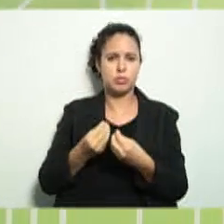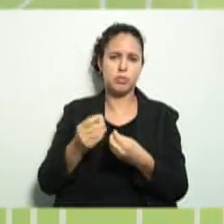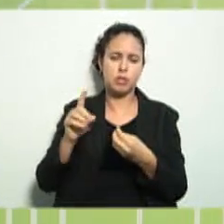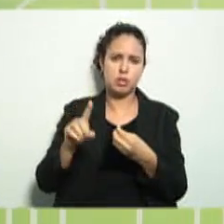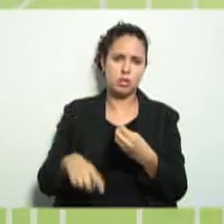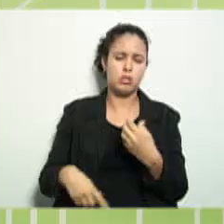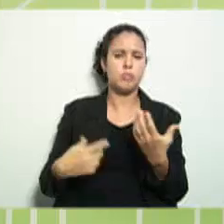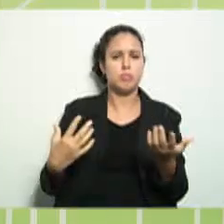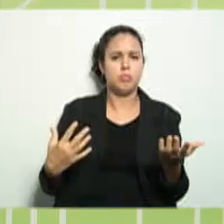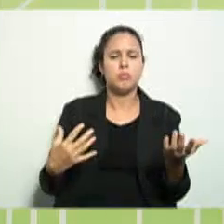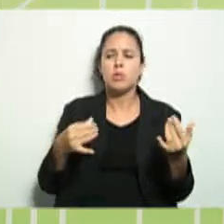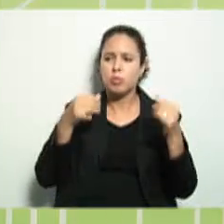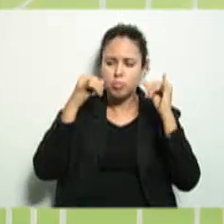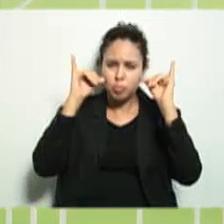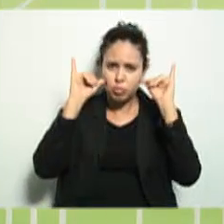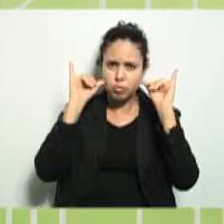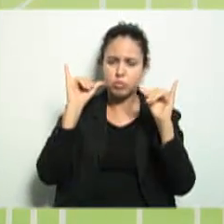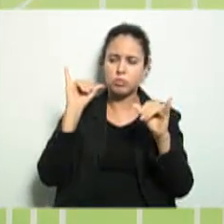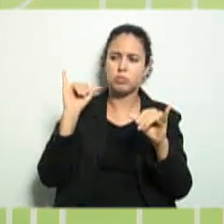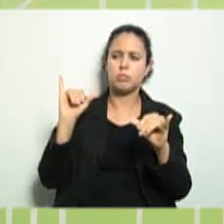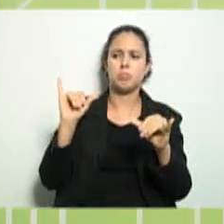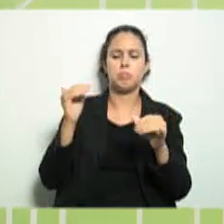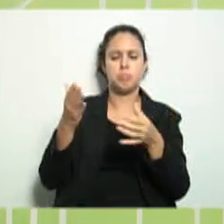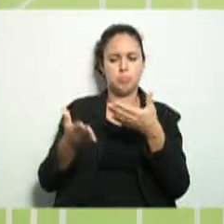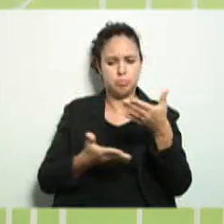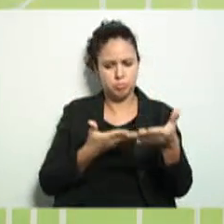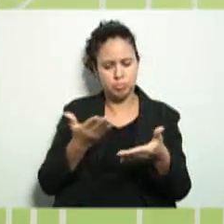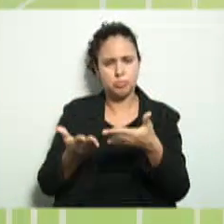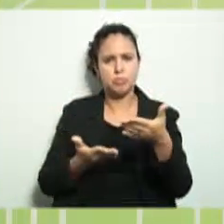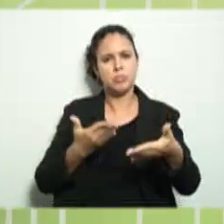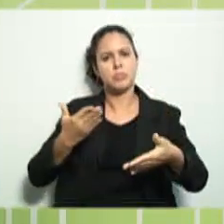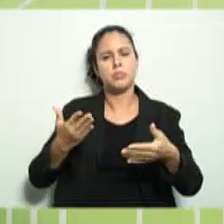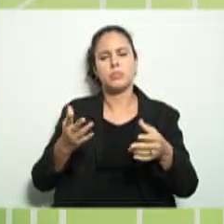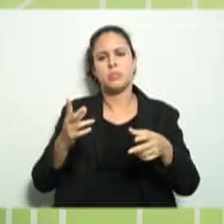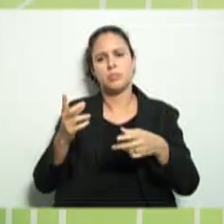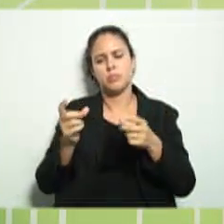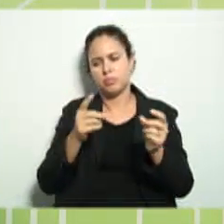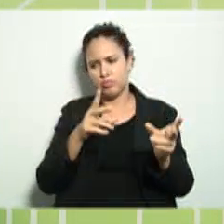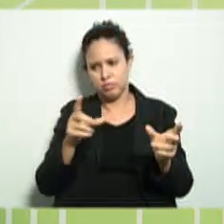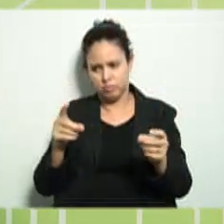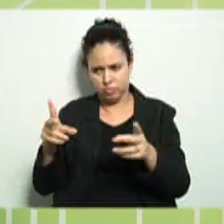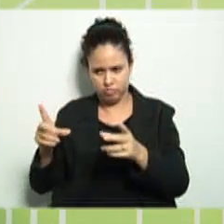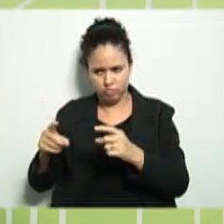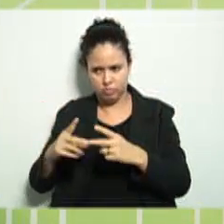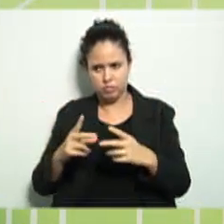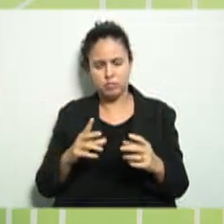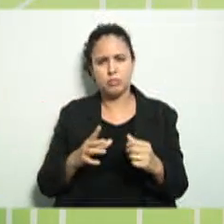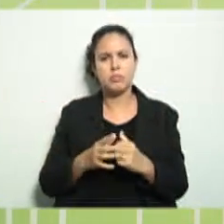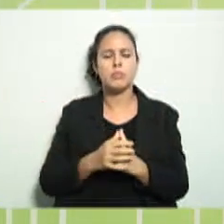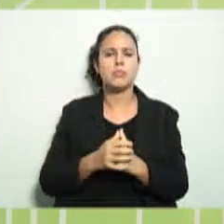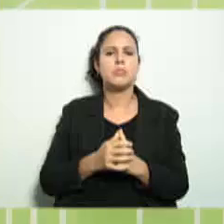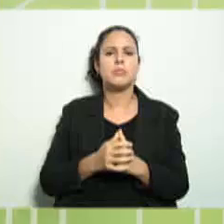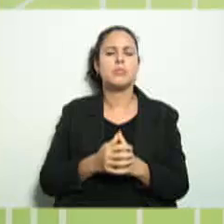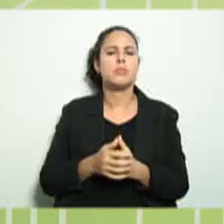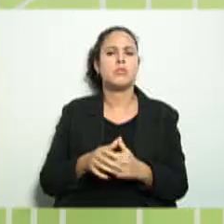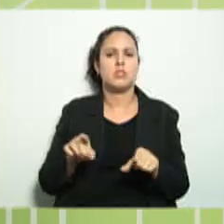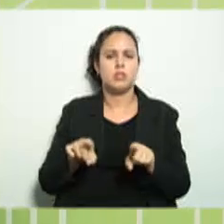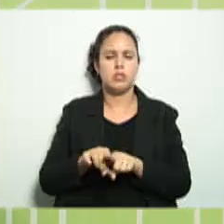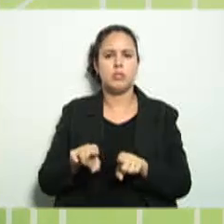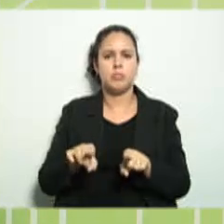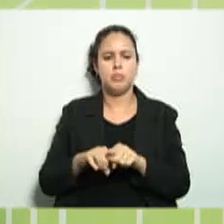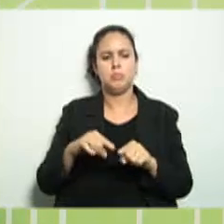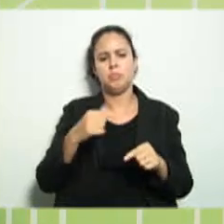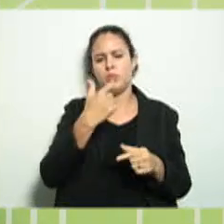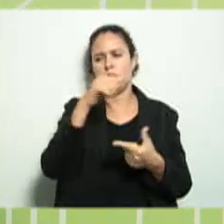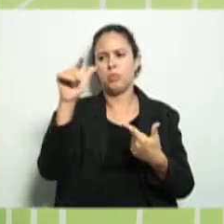sem grande extensão de terra não dá para ter uma grande pecuária de corte, você vive ali numa pequena pecuária de corte e é de alguns outros produtos